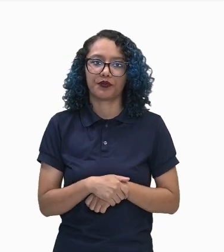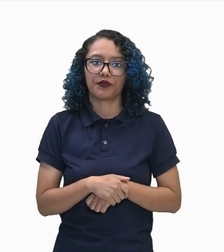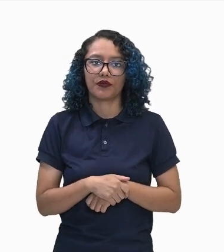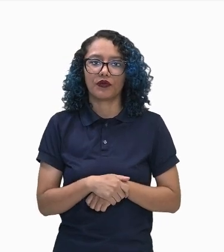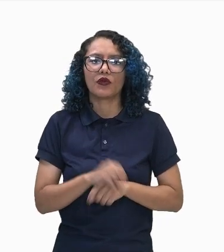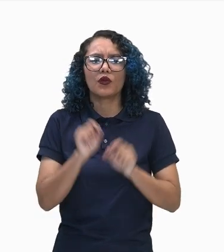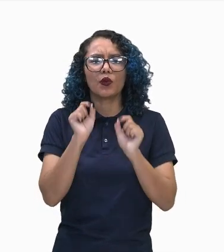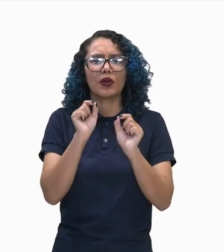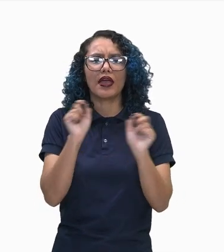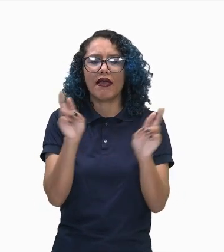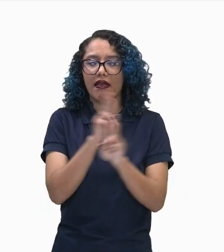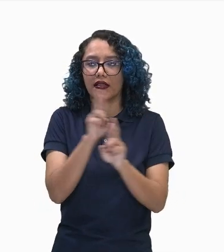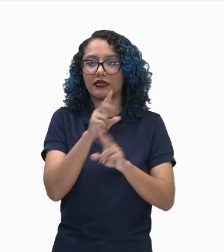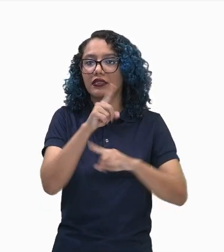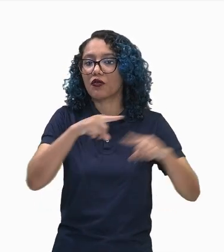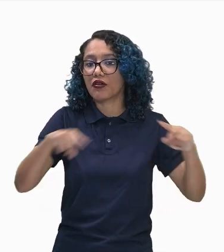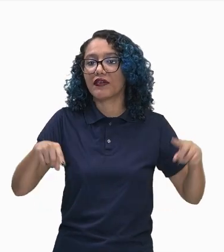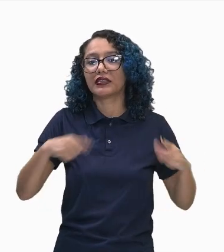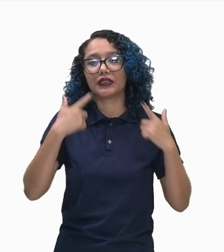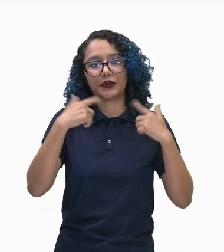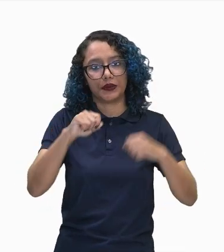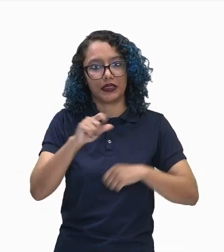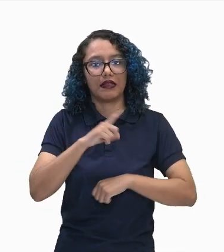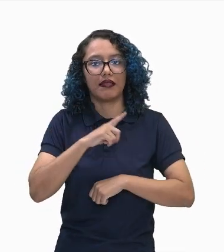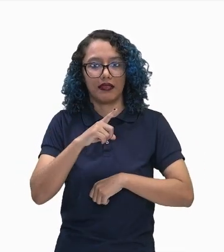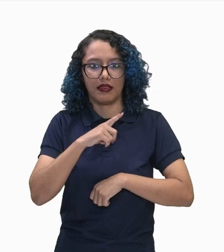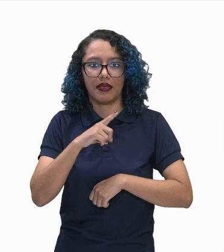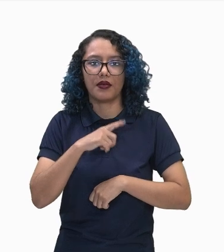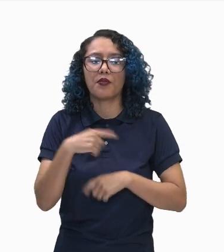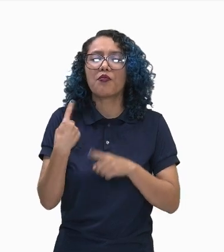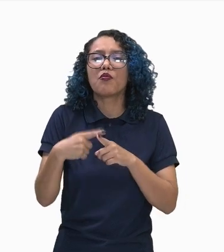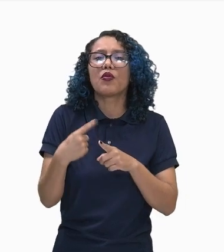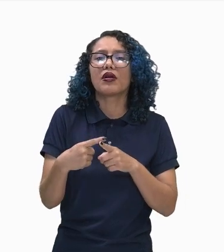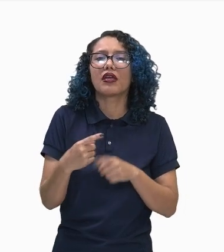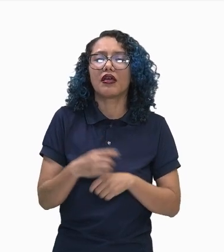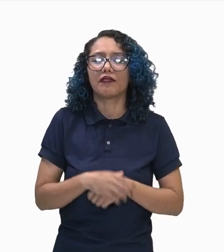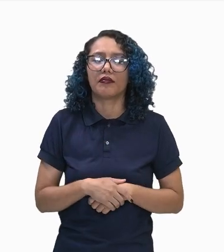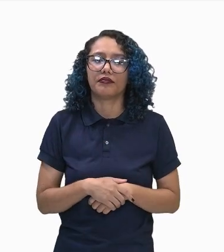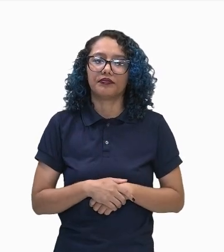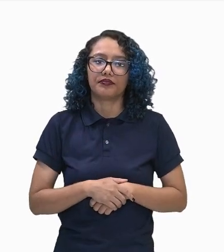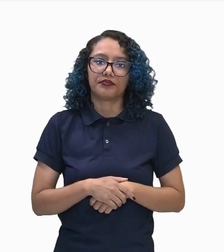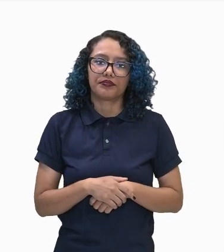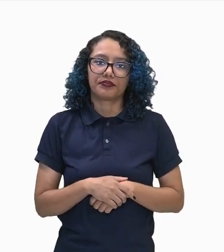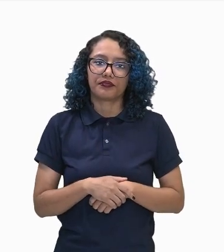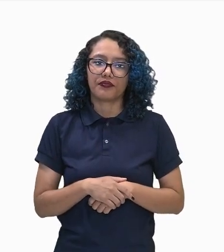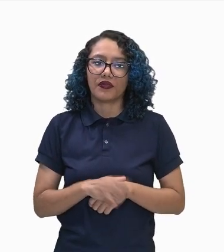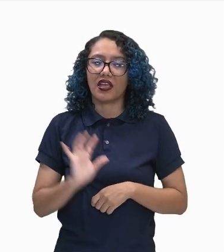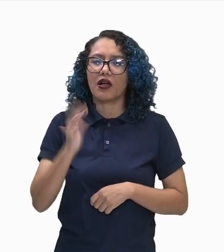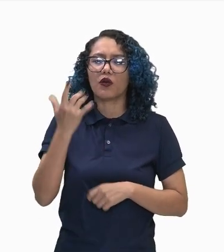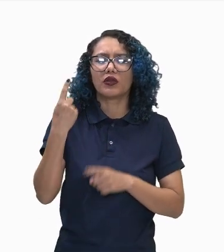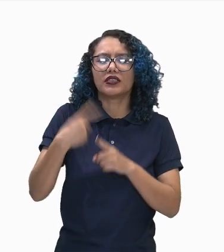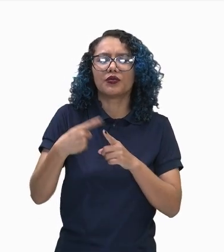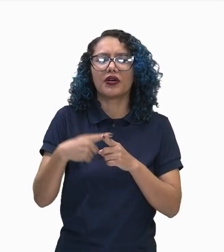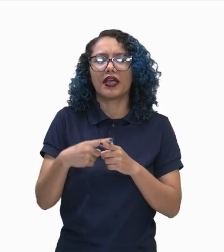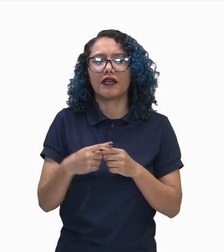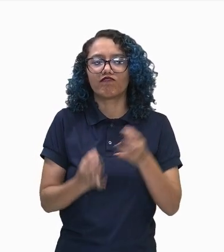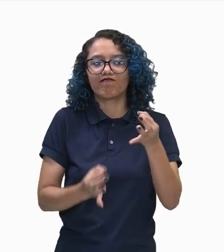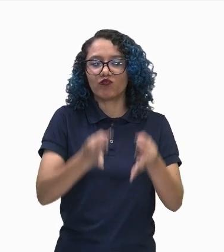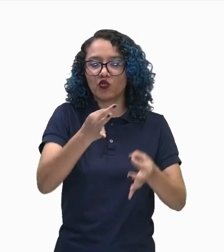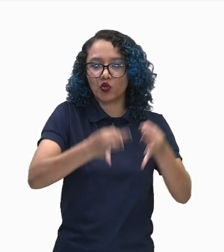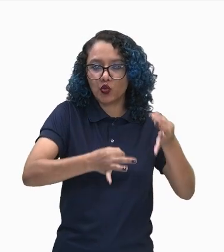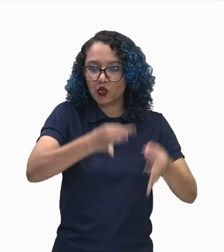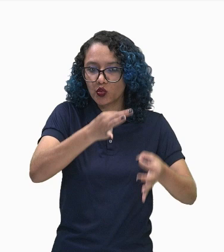está intimamente relacionado com as variações linguísticas, uma vez que ele surge para julgar as